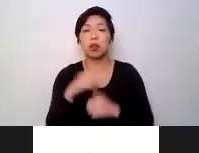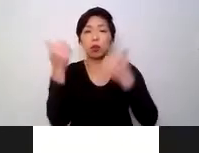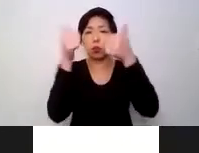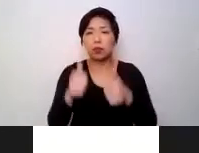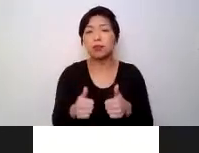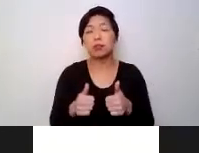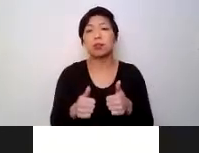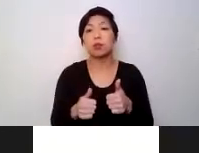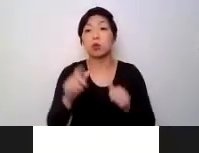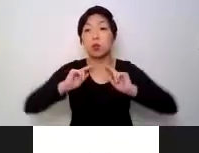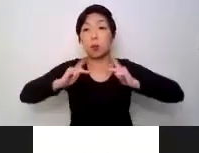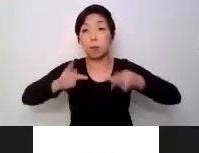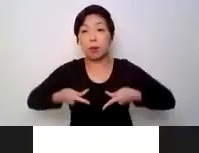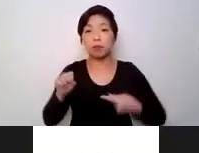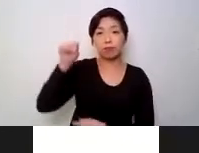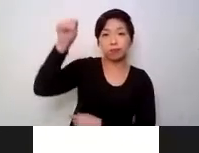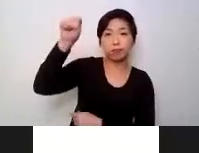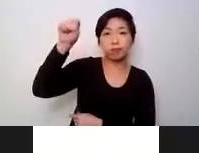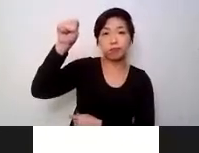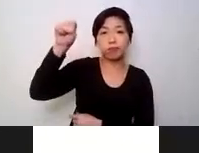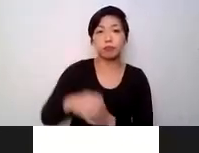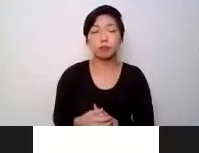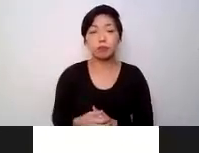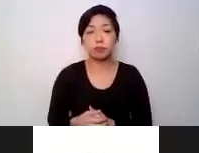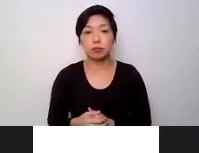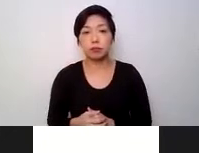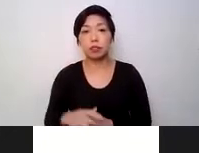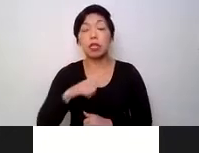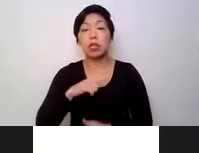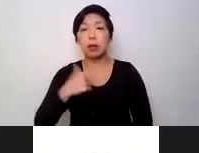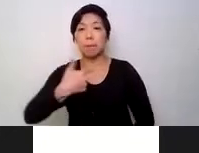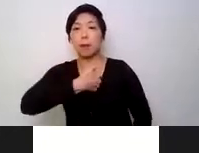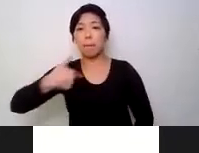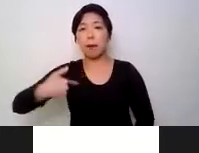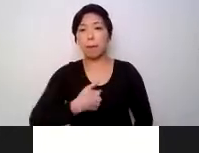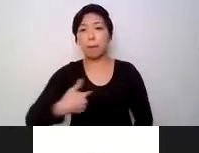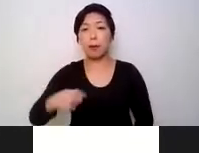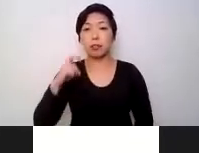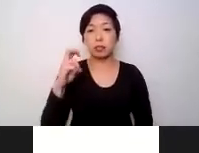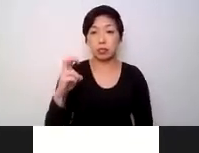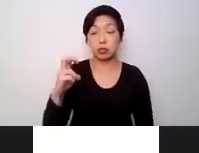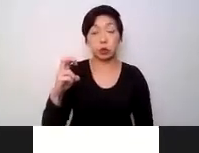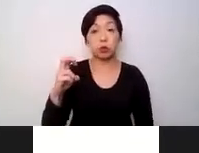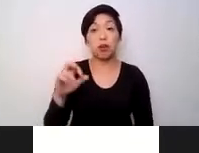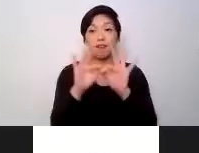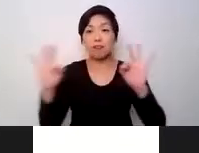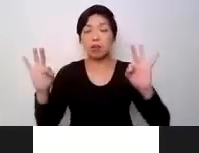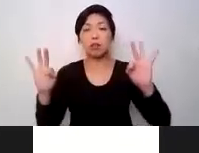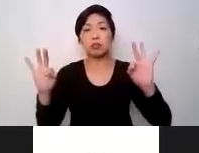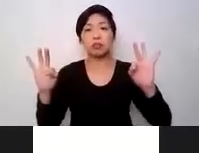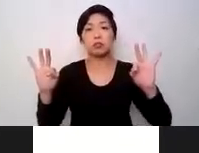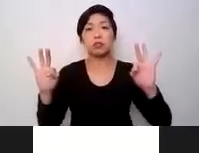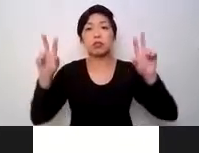erguidos também punhos fechados com cinco marcas de bala no peito com a frase não tive tempo para ter medo